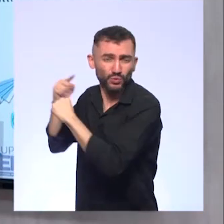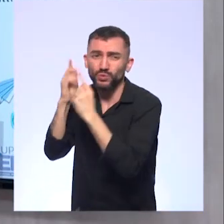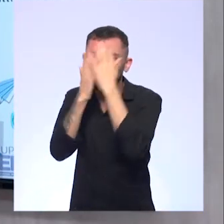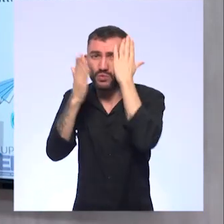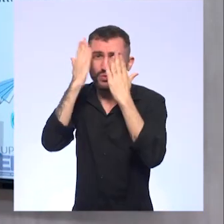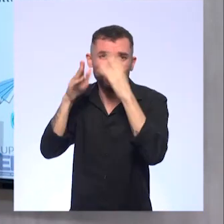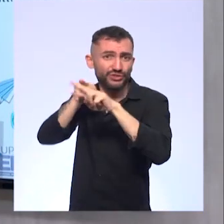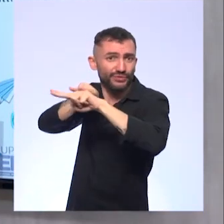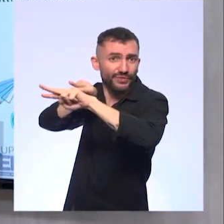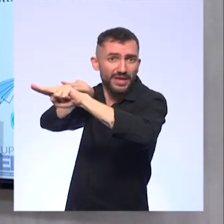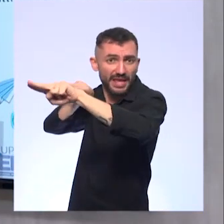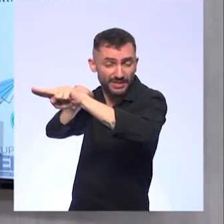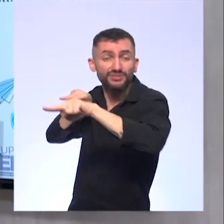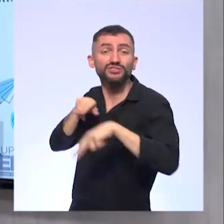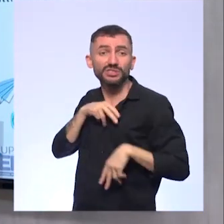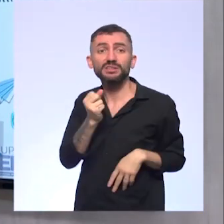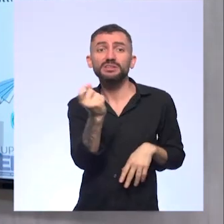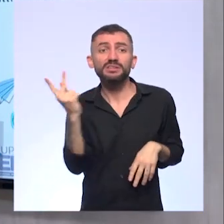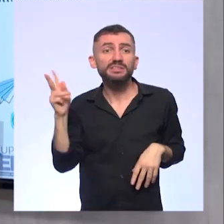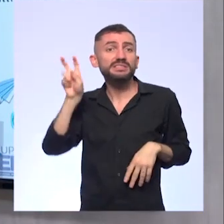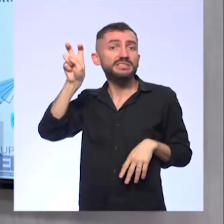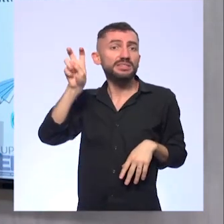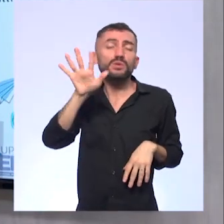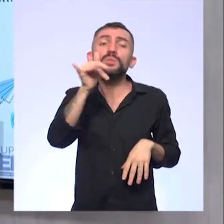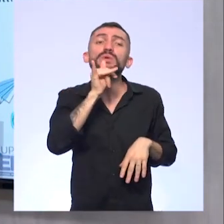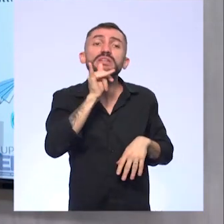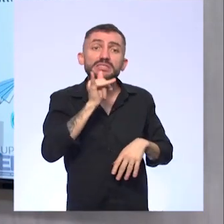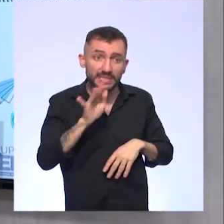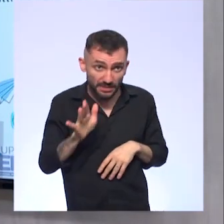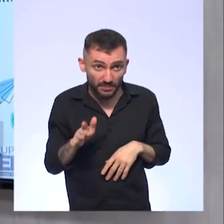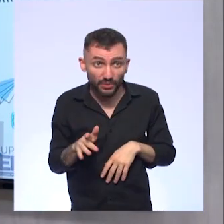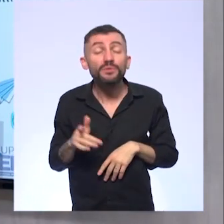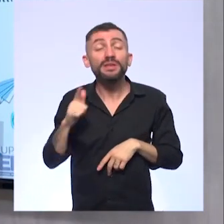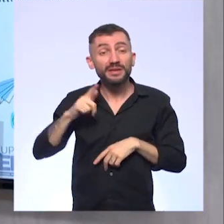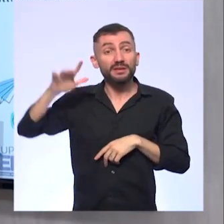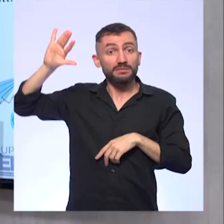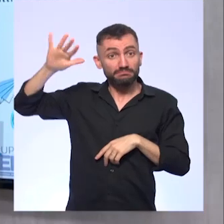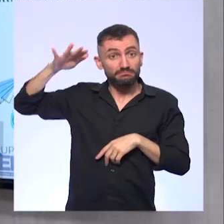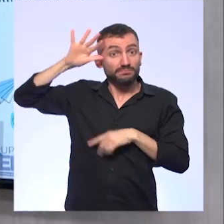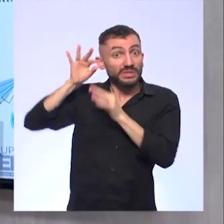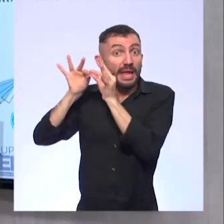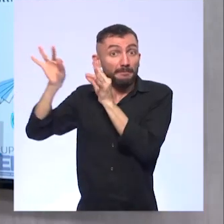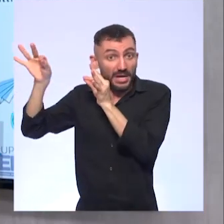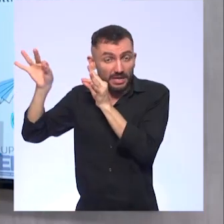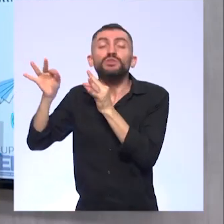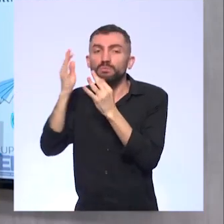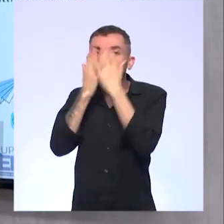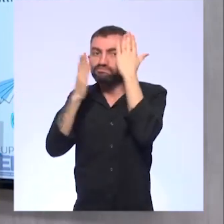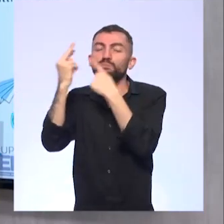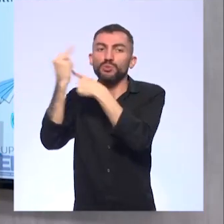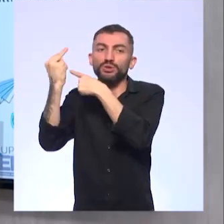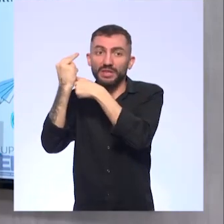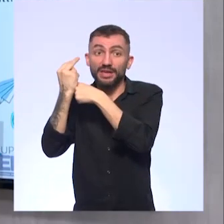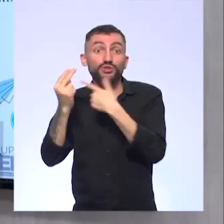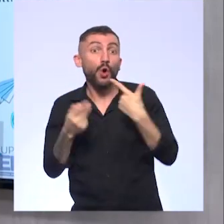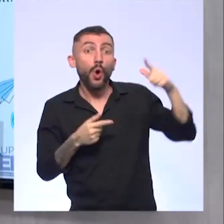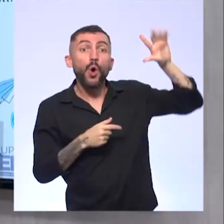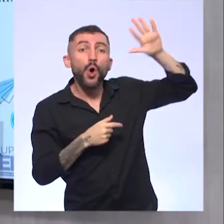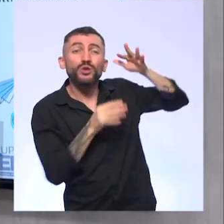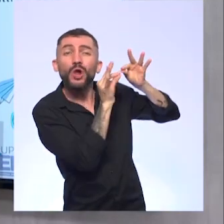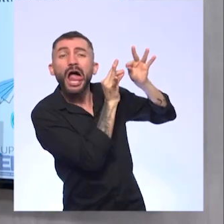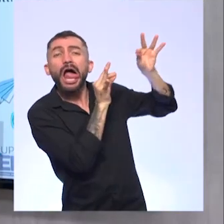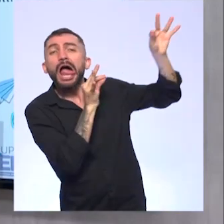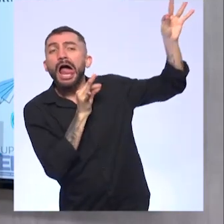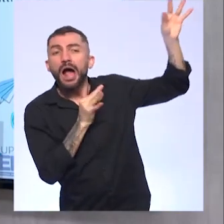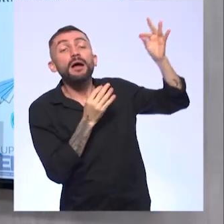você tá vendo Então por exemplo tem filtro solar que ele vai proteger mais uma faca tem filtro solar que protege mais em outra faixa